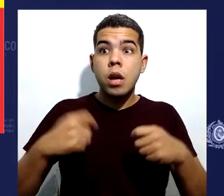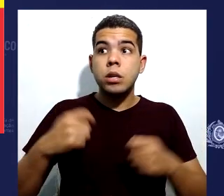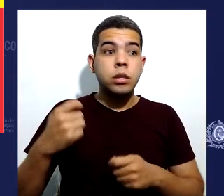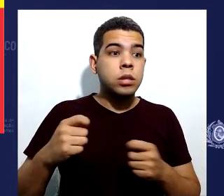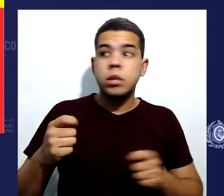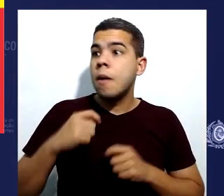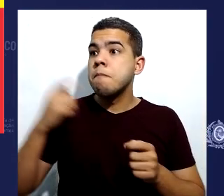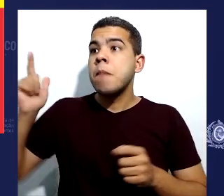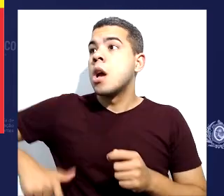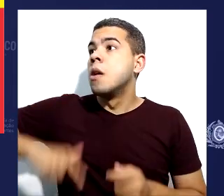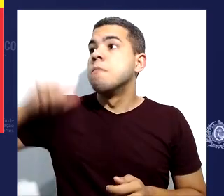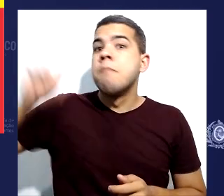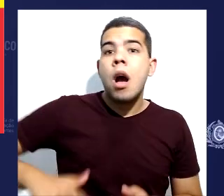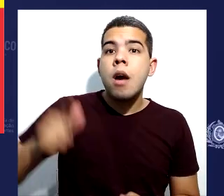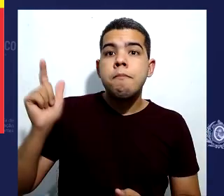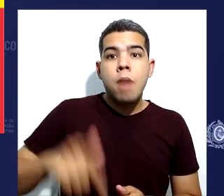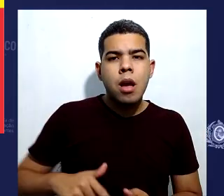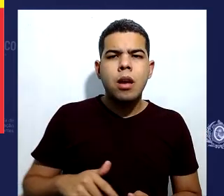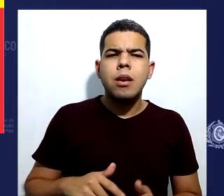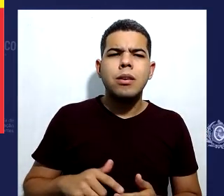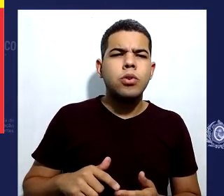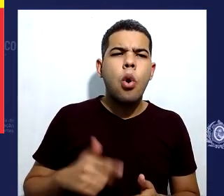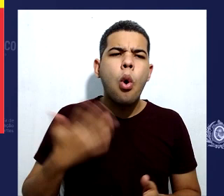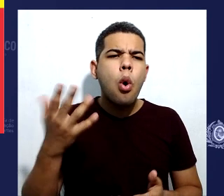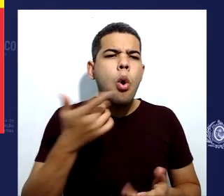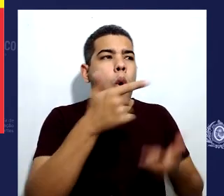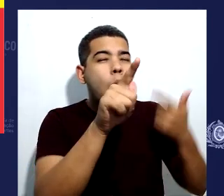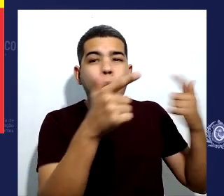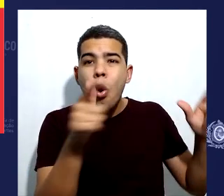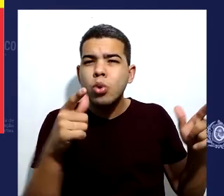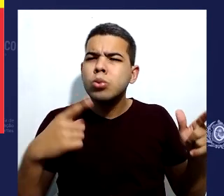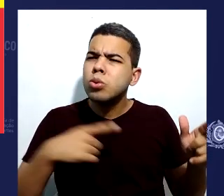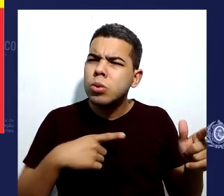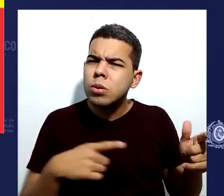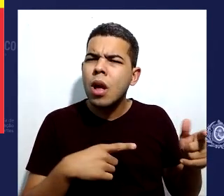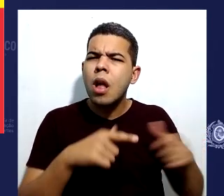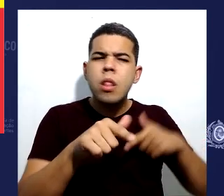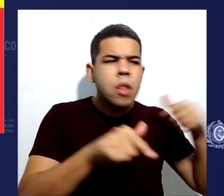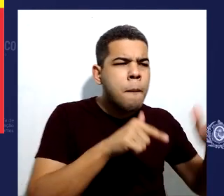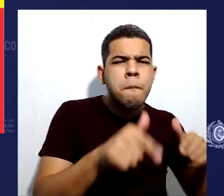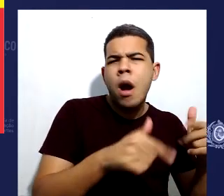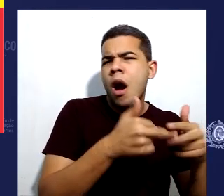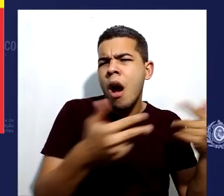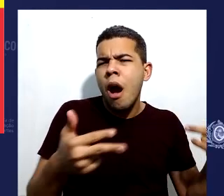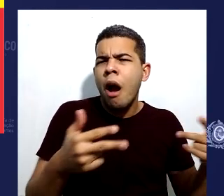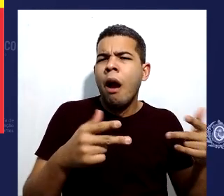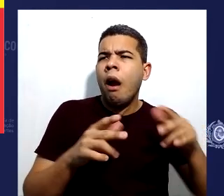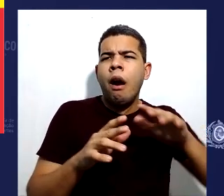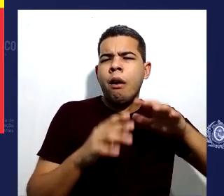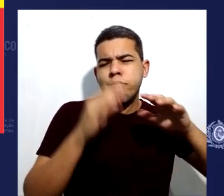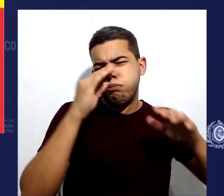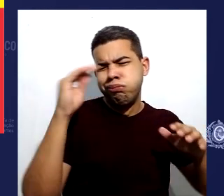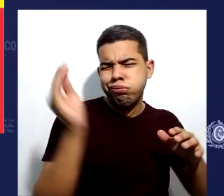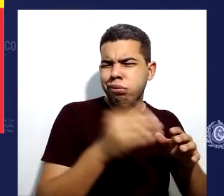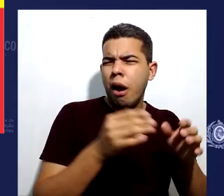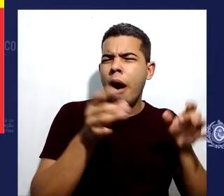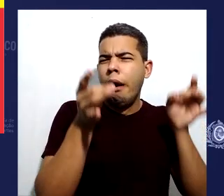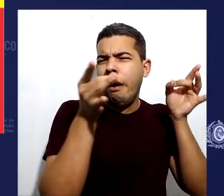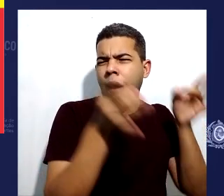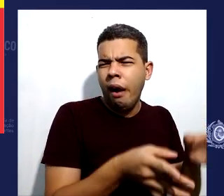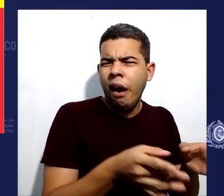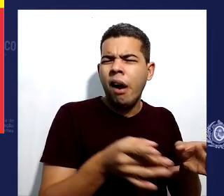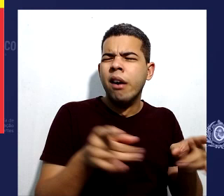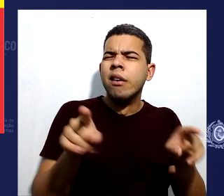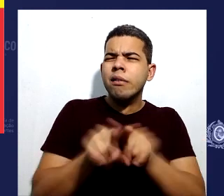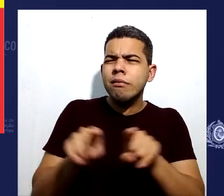outras atividades, manutenção do uso, mesmo tendo prejuízos evidentes que são causados pelas